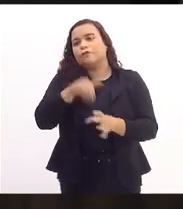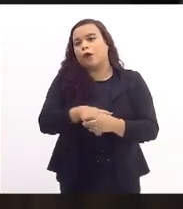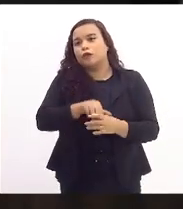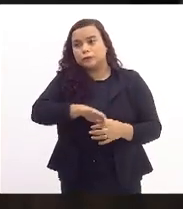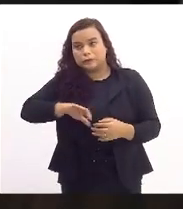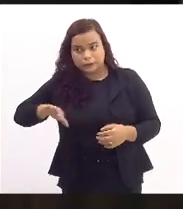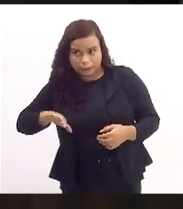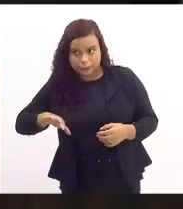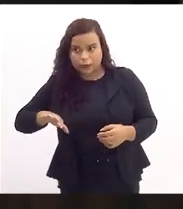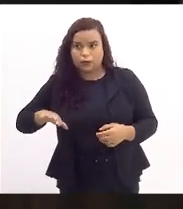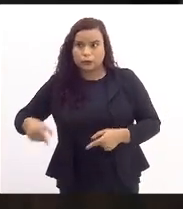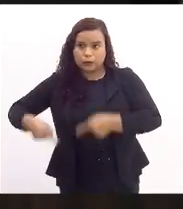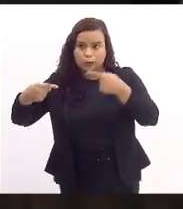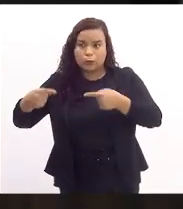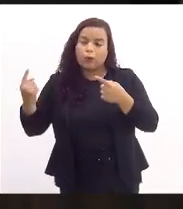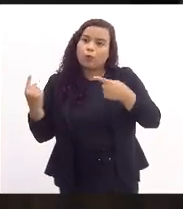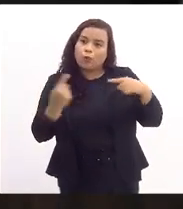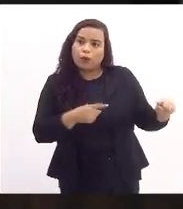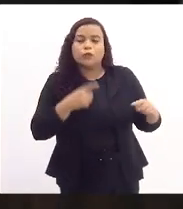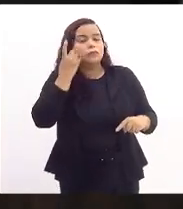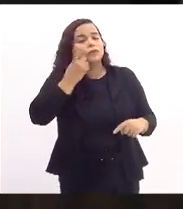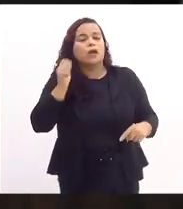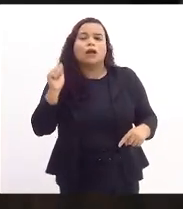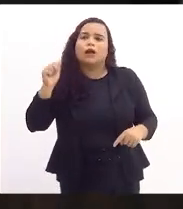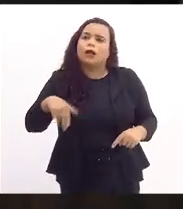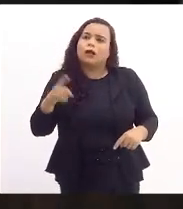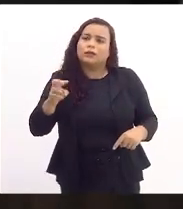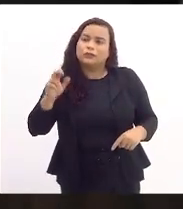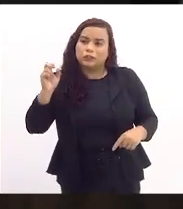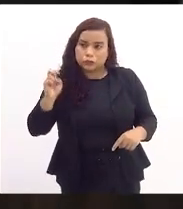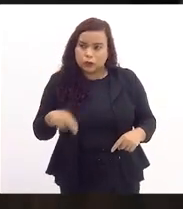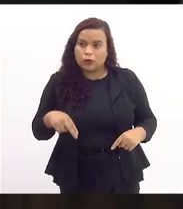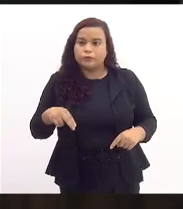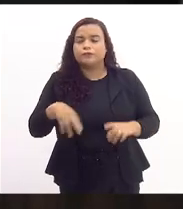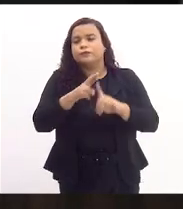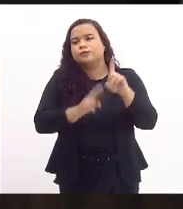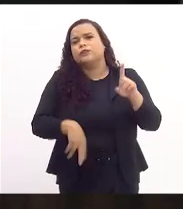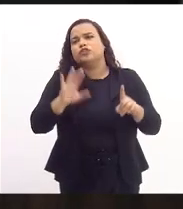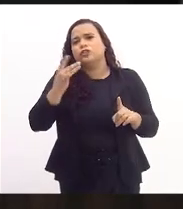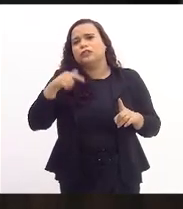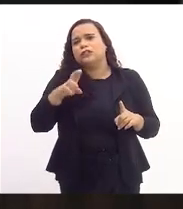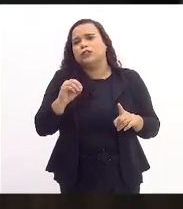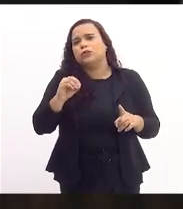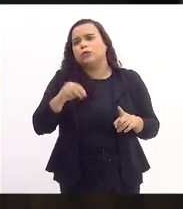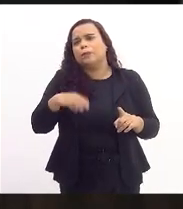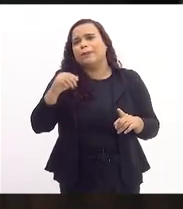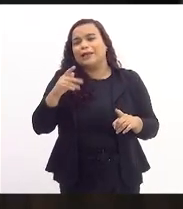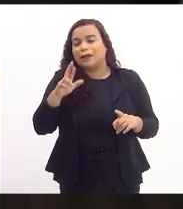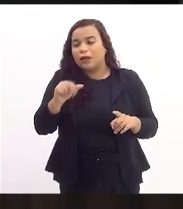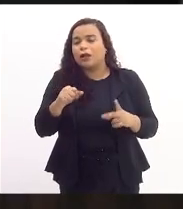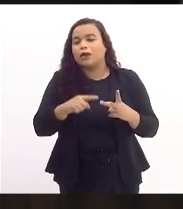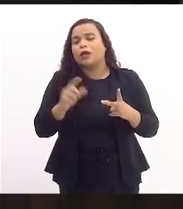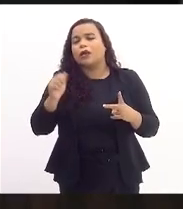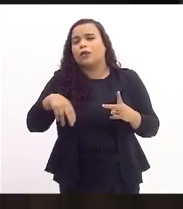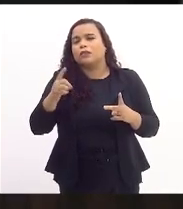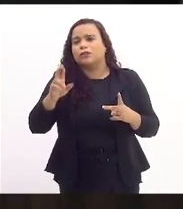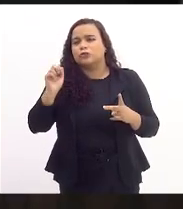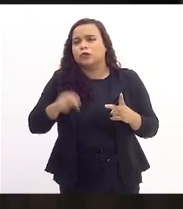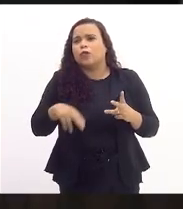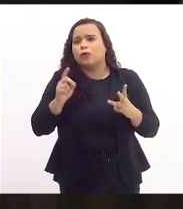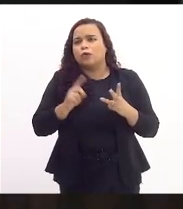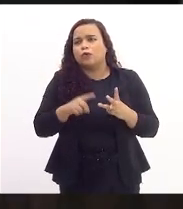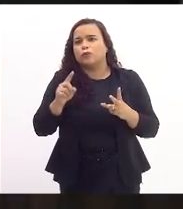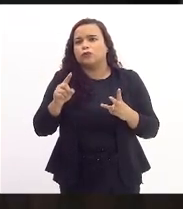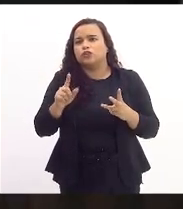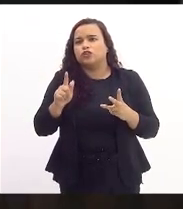separado contrário Deputado Anderson Moraes relator Deputado Chiquinho da Mangueira o Anderson Nogueira Gill Vianna e